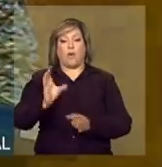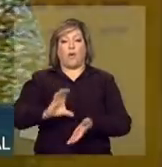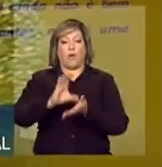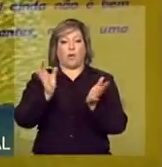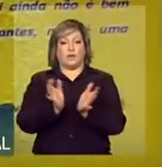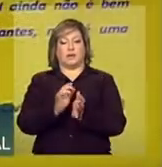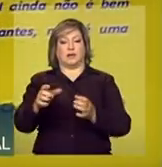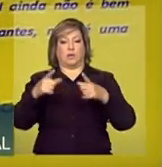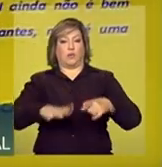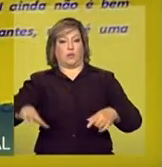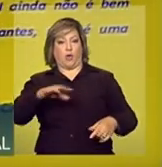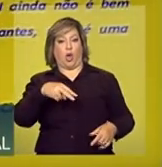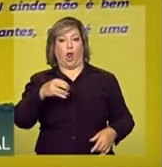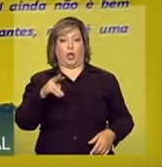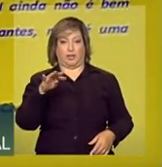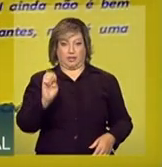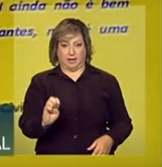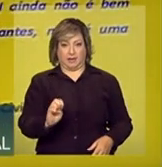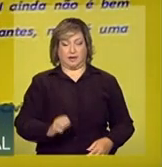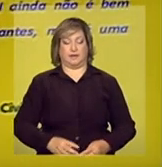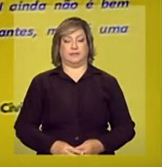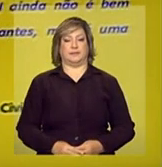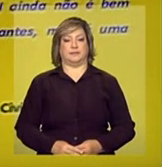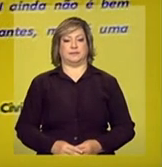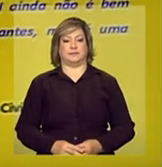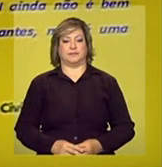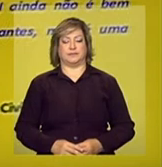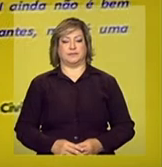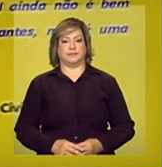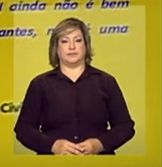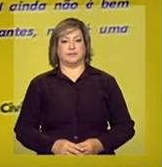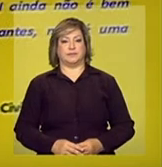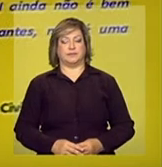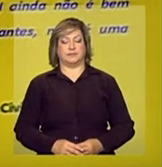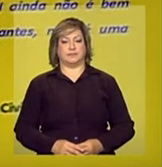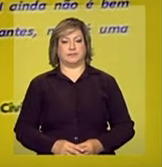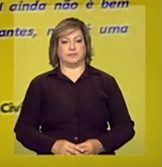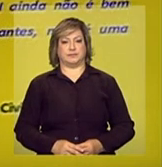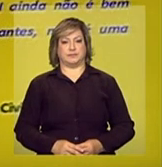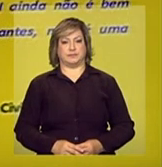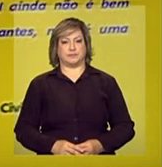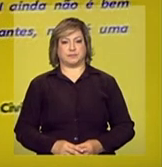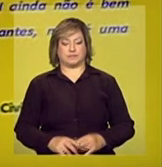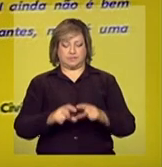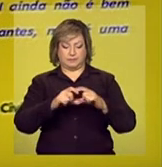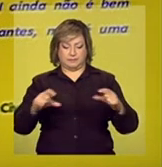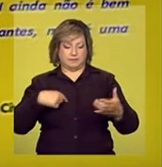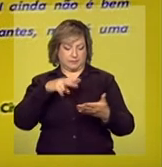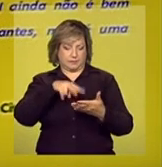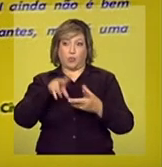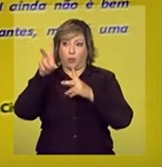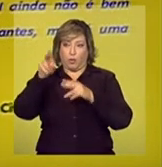norte. Vou pegar minha cola aqui para ficar mais fácil para eu ler.